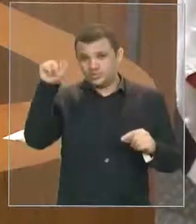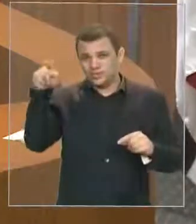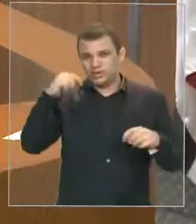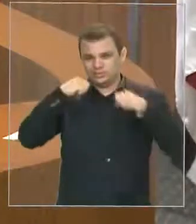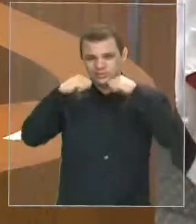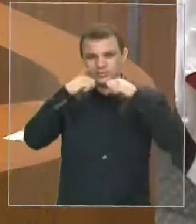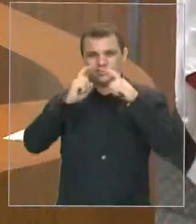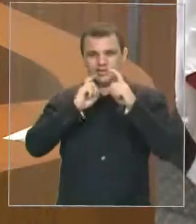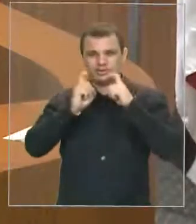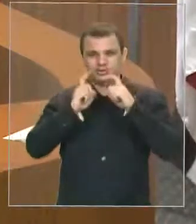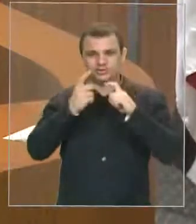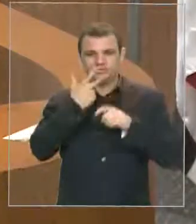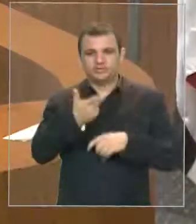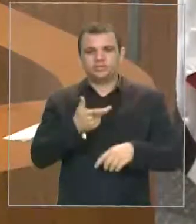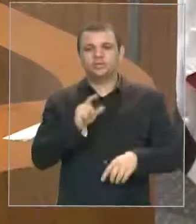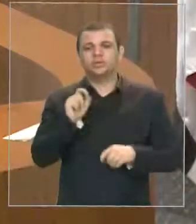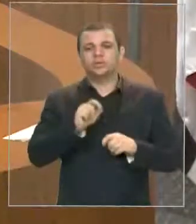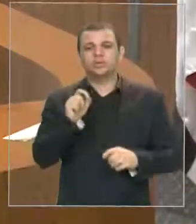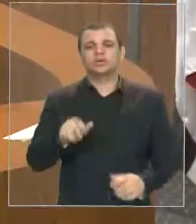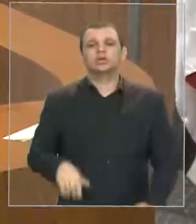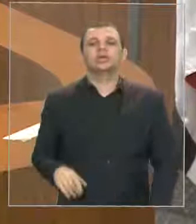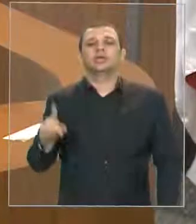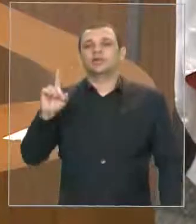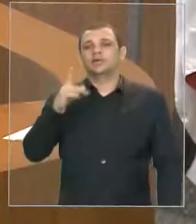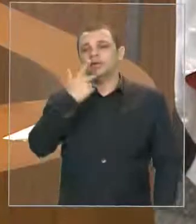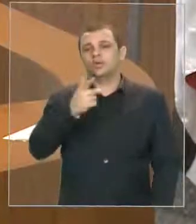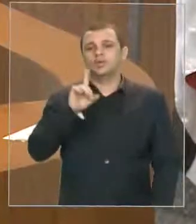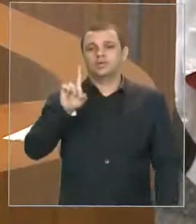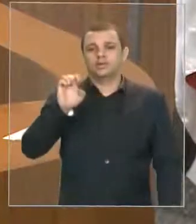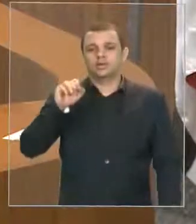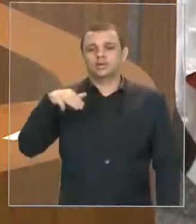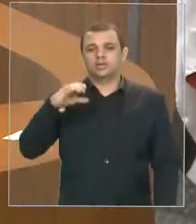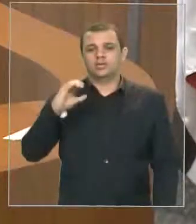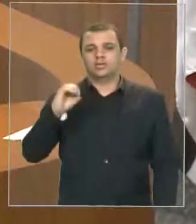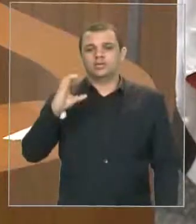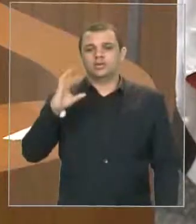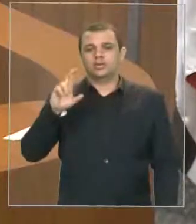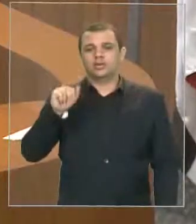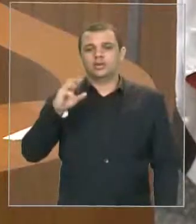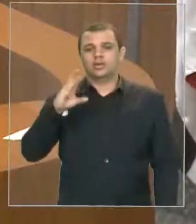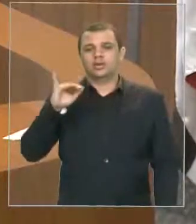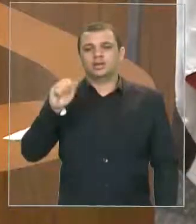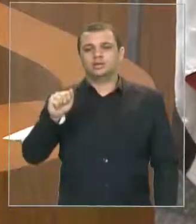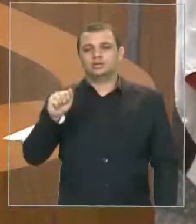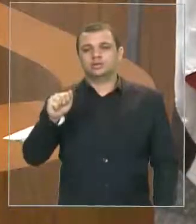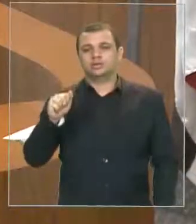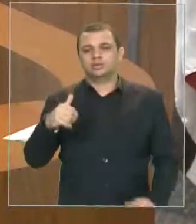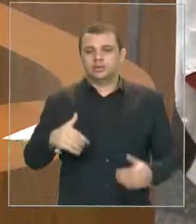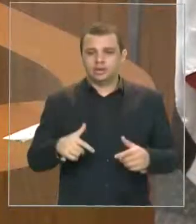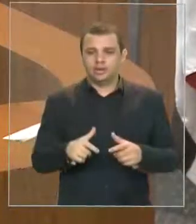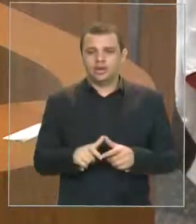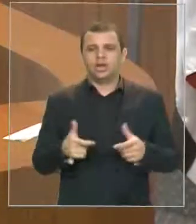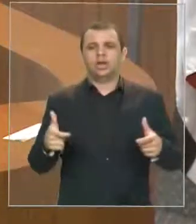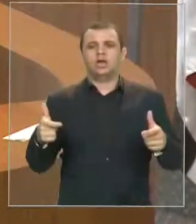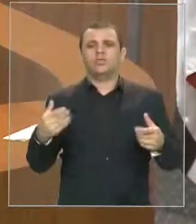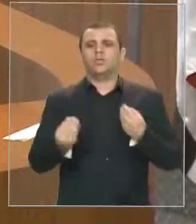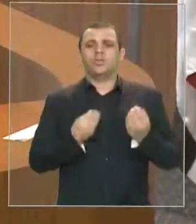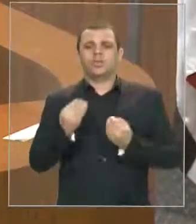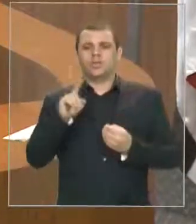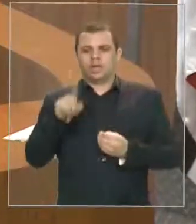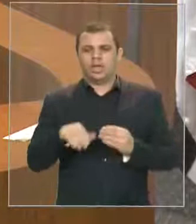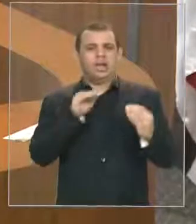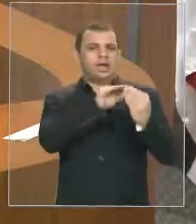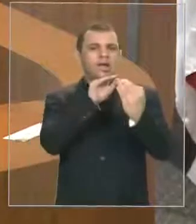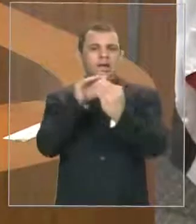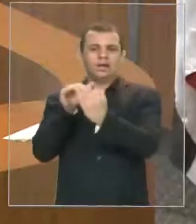que eu vou guardar comigo, que a democracia, ela não cresce no consenso. A democracia, ela cresce exatamente